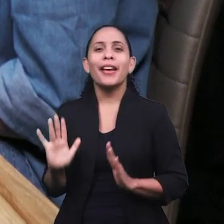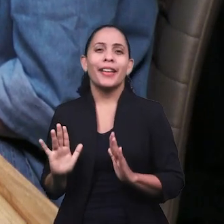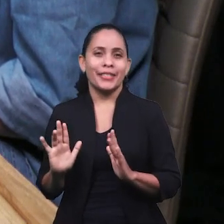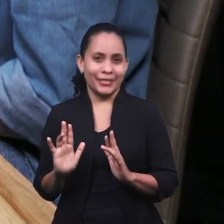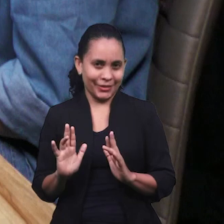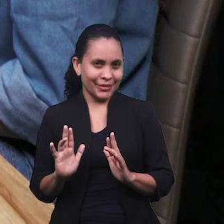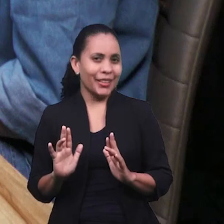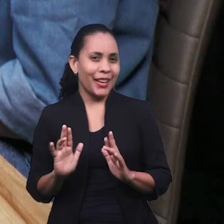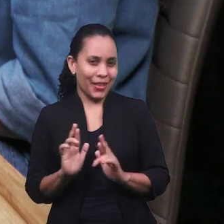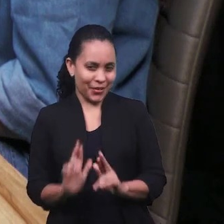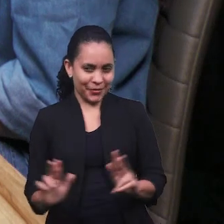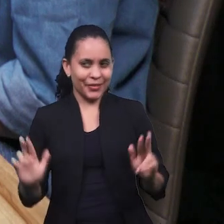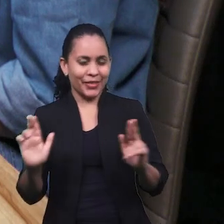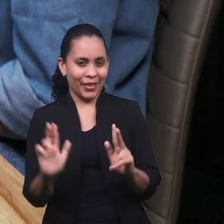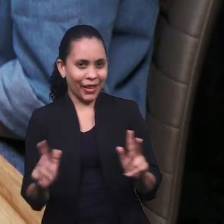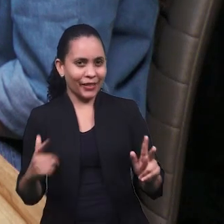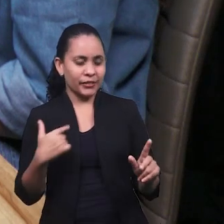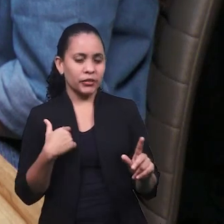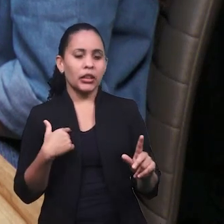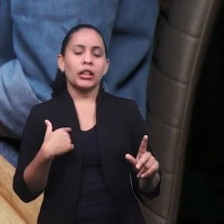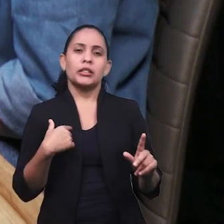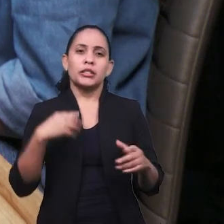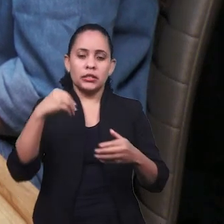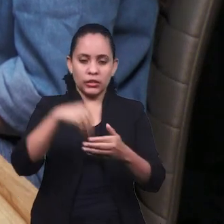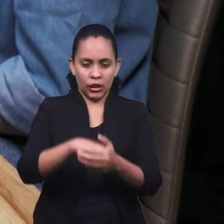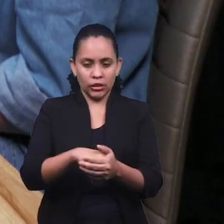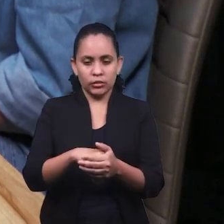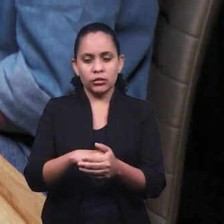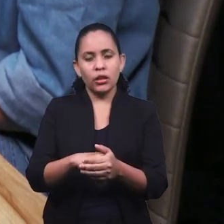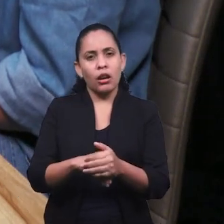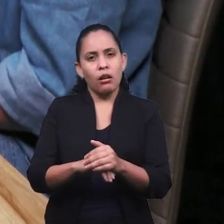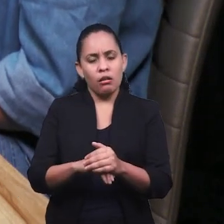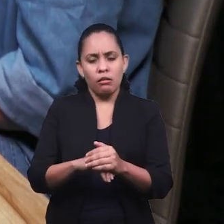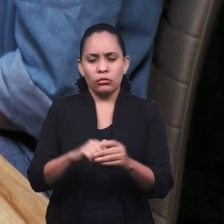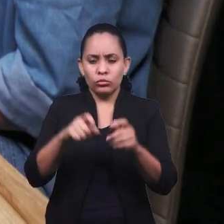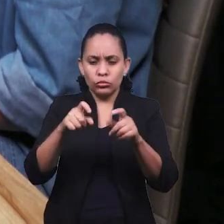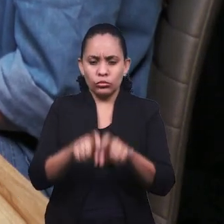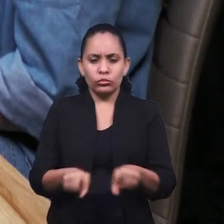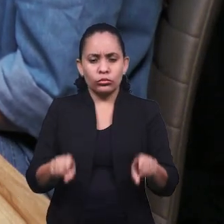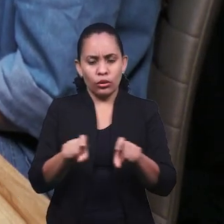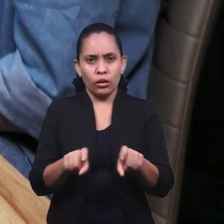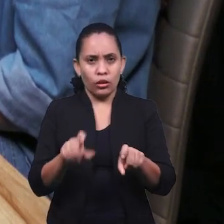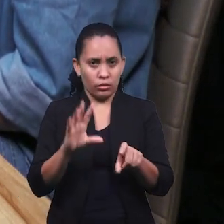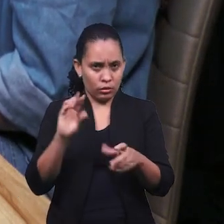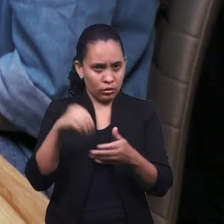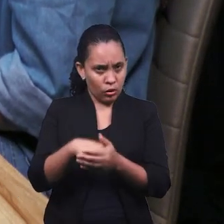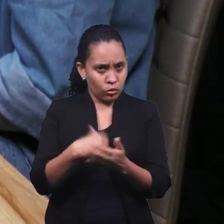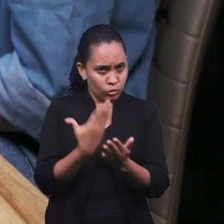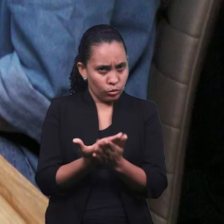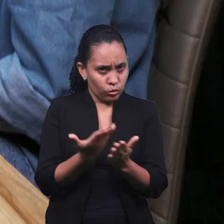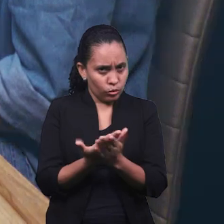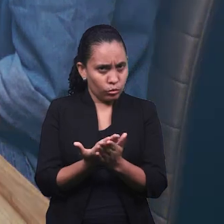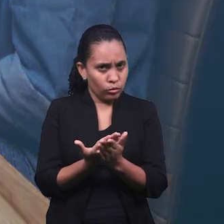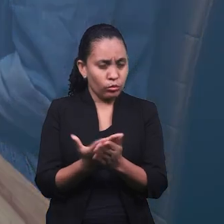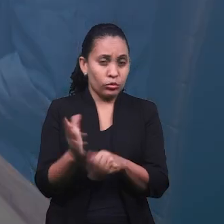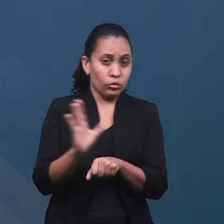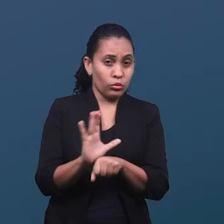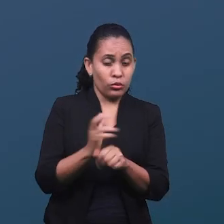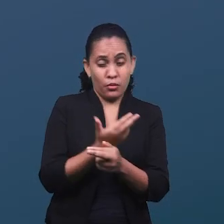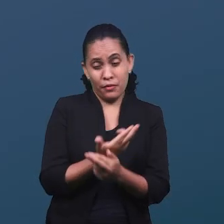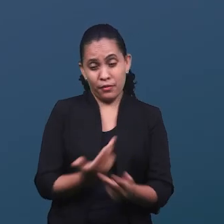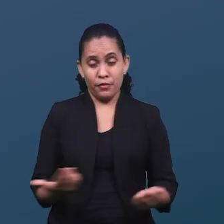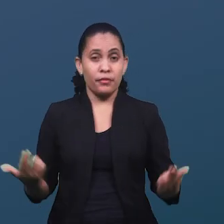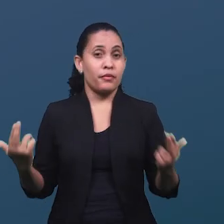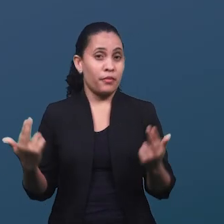programações de curso, né? Todos eles em comum têm o bacharelado, não é isso? A gente percebe aqui, por exemplo, eu